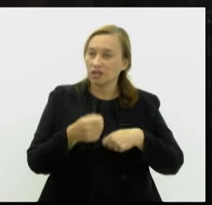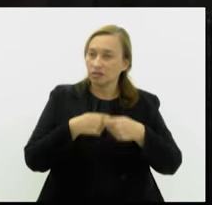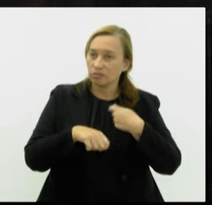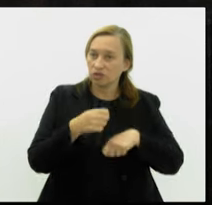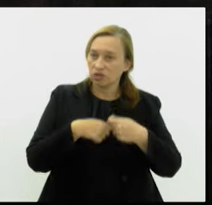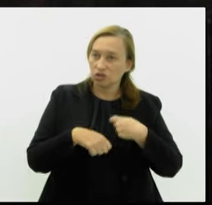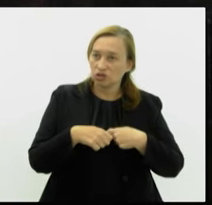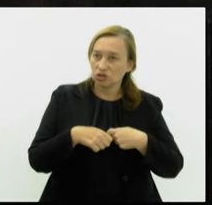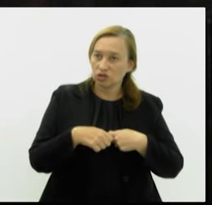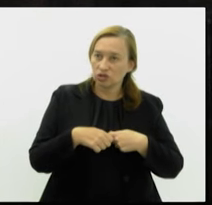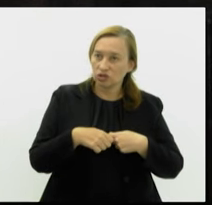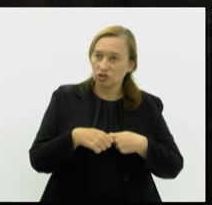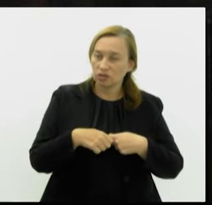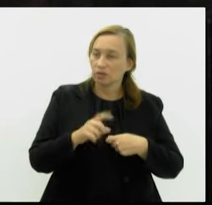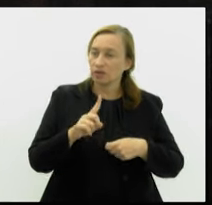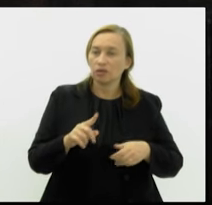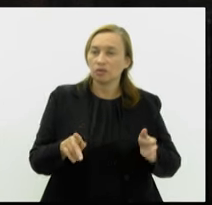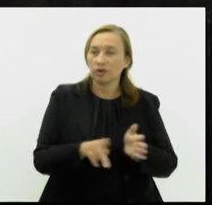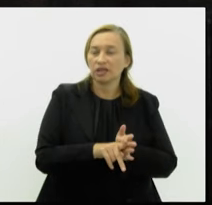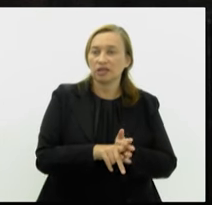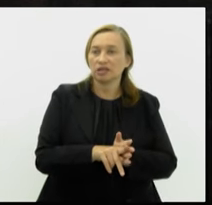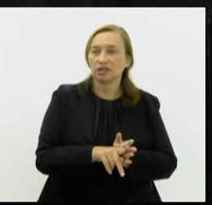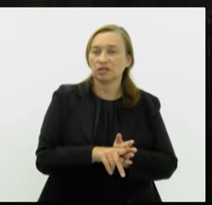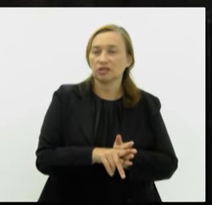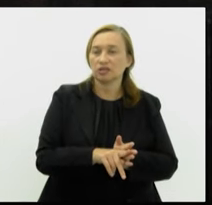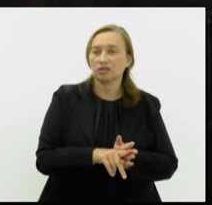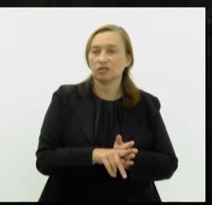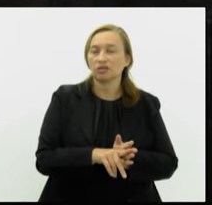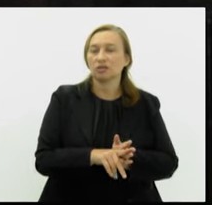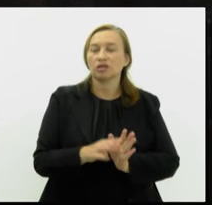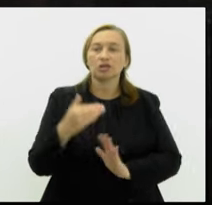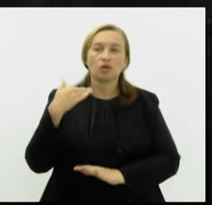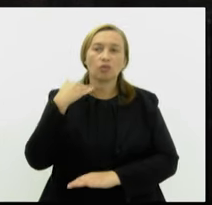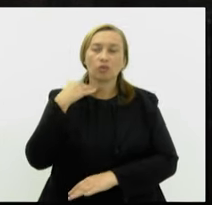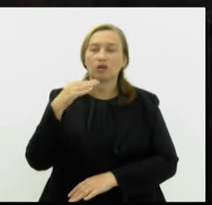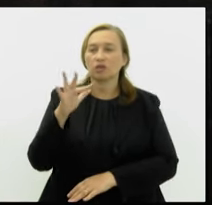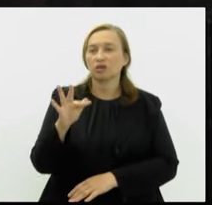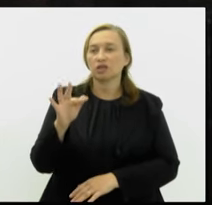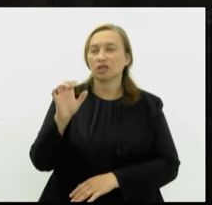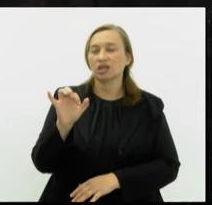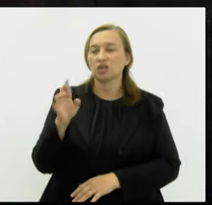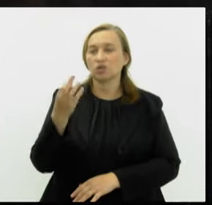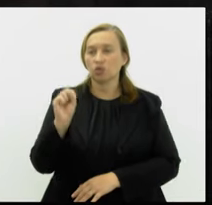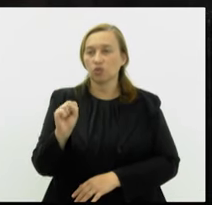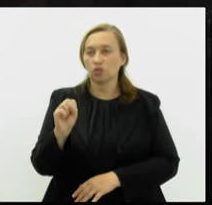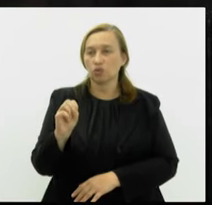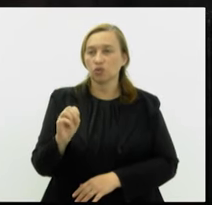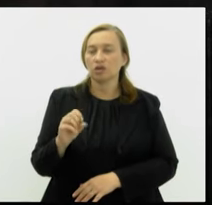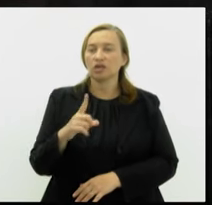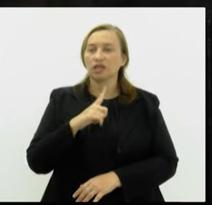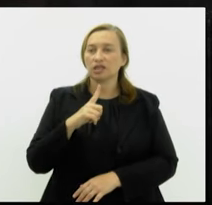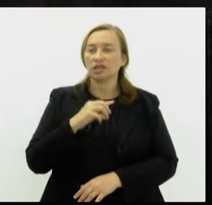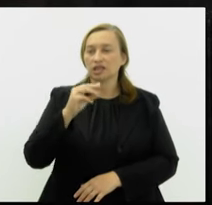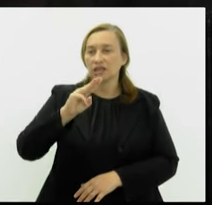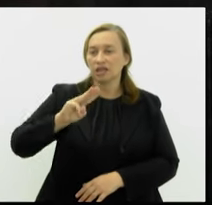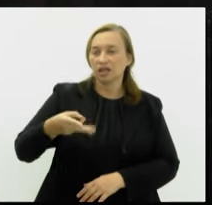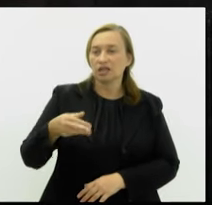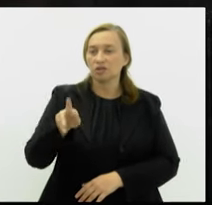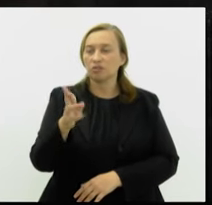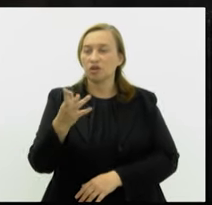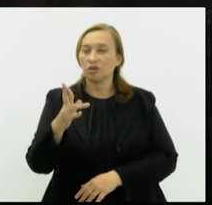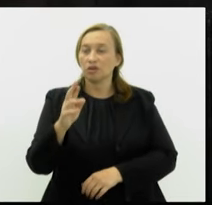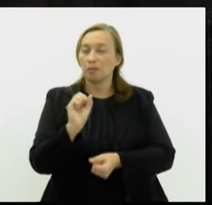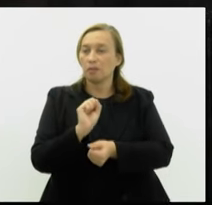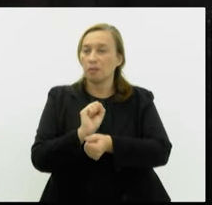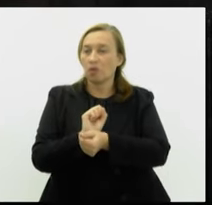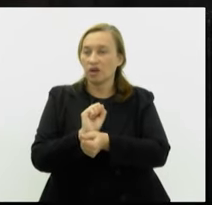desses recursos é o Fundo Soberano, que tem lá 3 bilhões paradinho. Aí